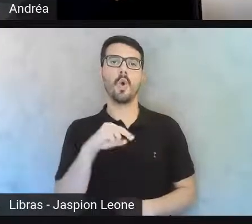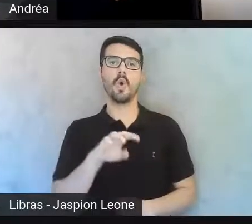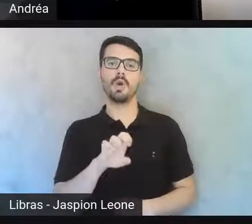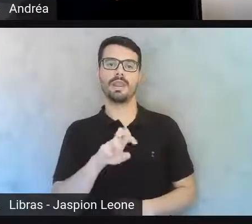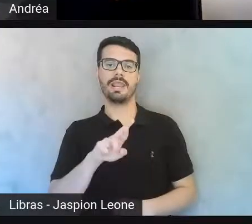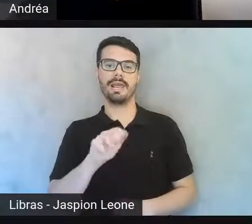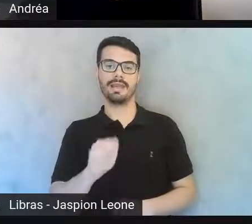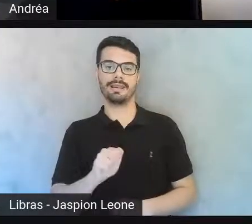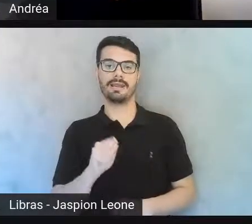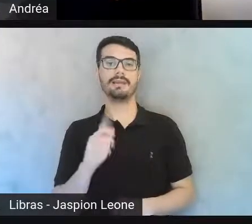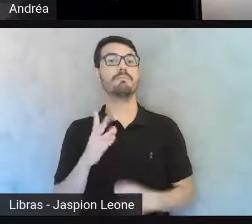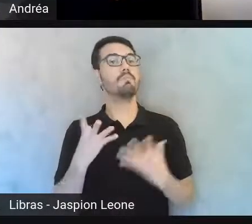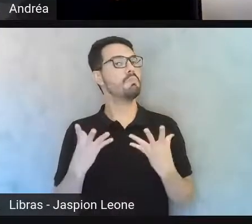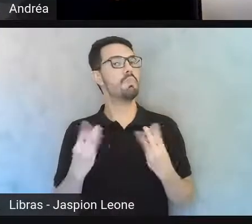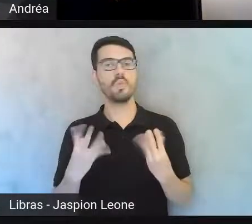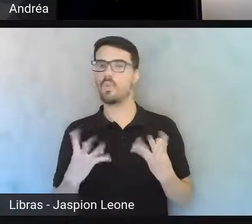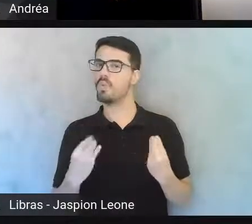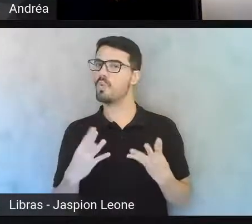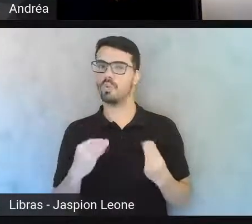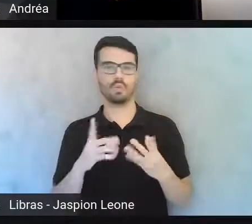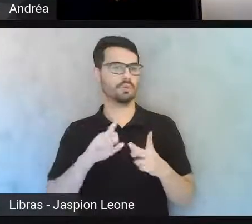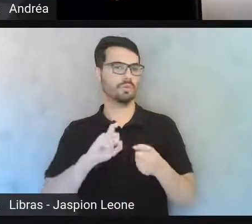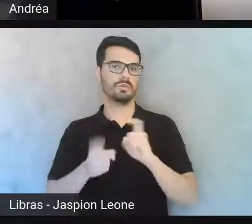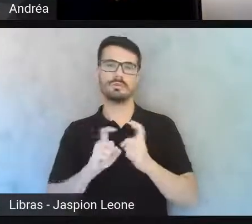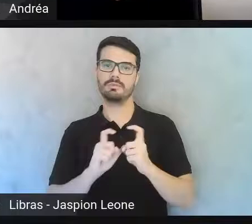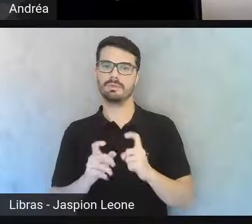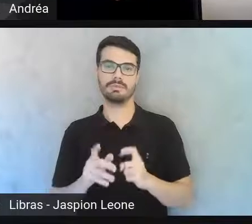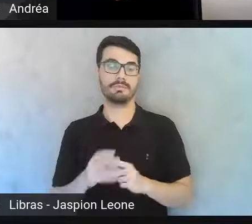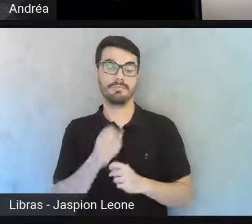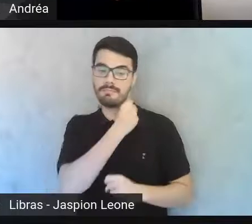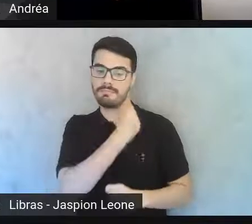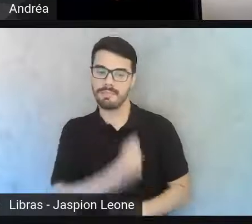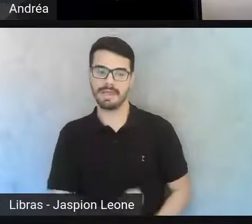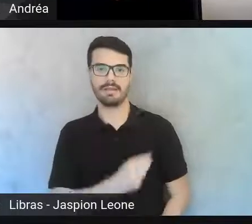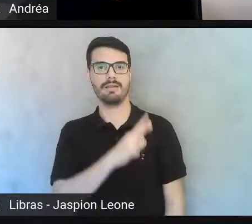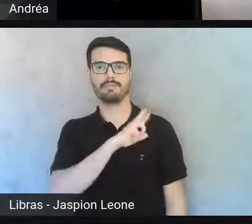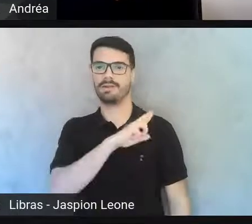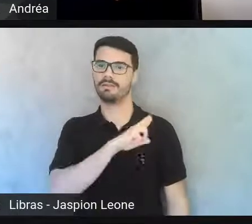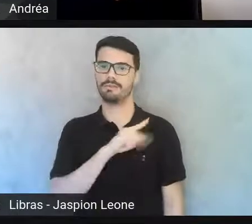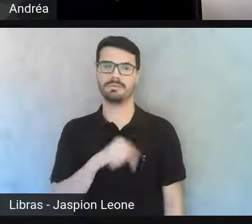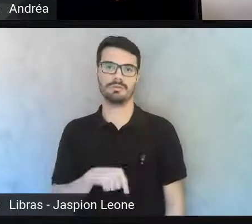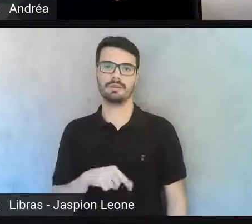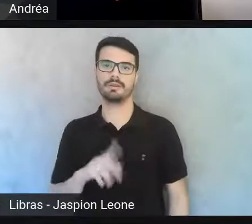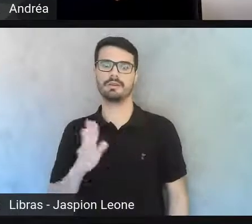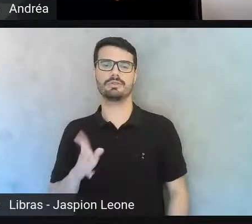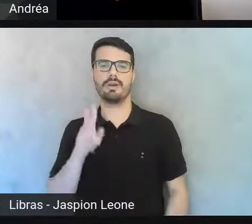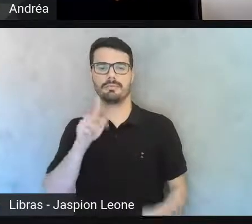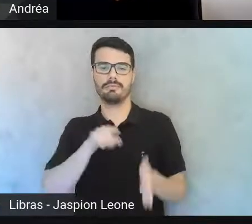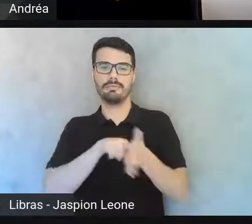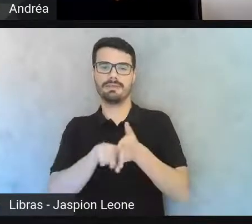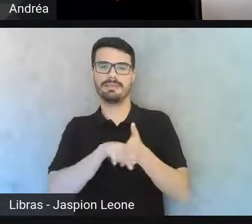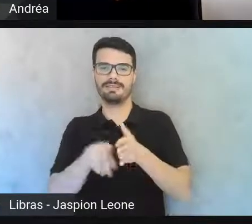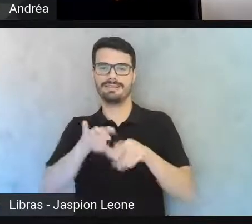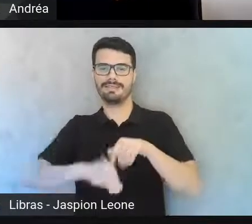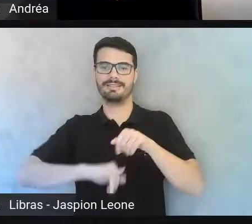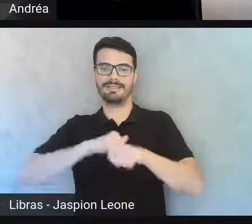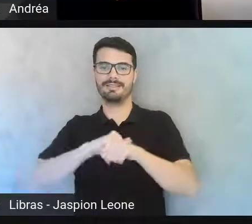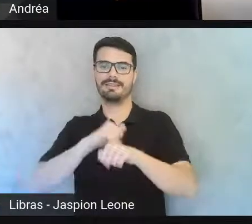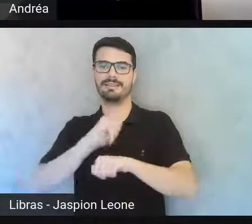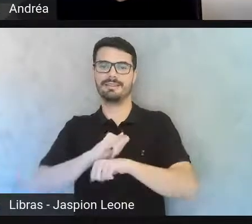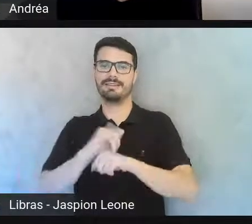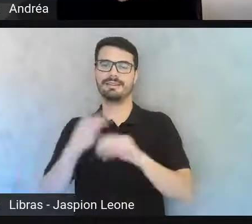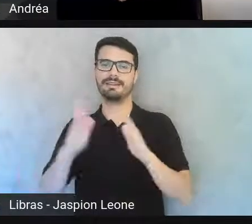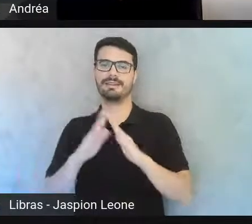adendo em relação à retomada, que eu me lembrei e fiz uma consulta aqui na internet. Isso que é bom, você estar em casa trabalhando numa live,